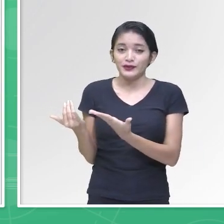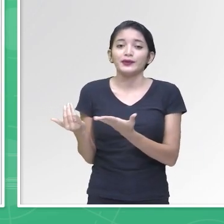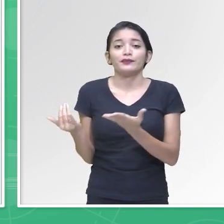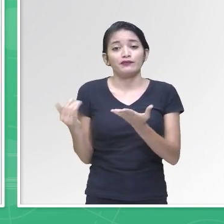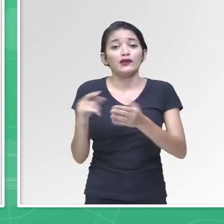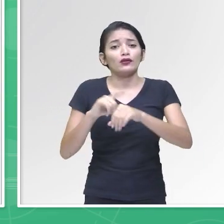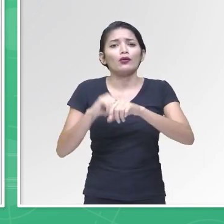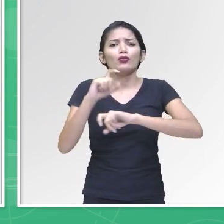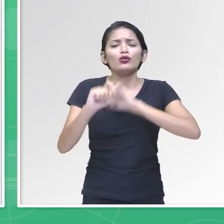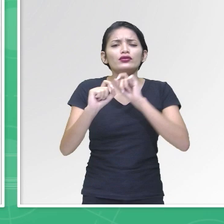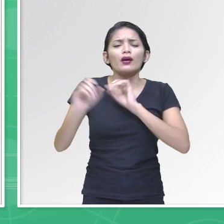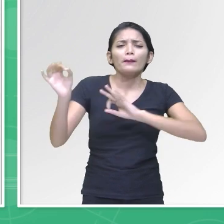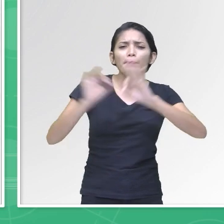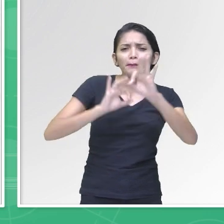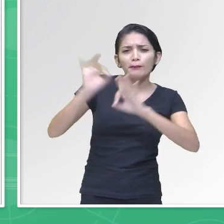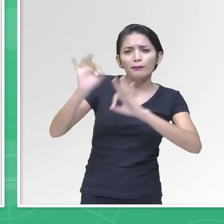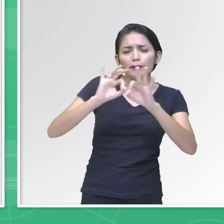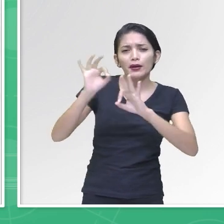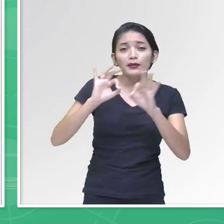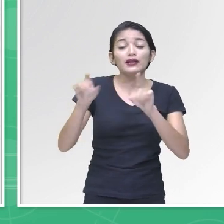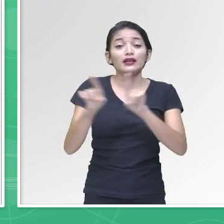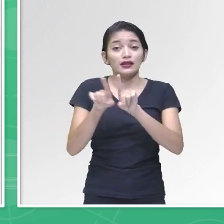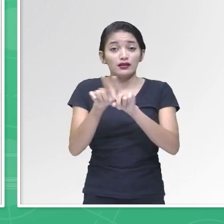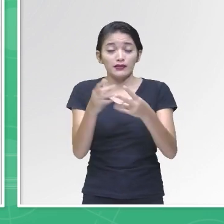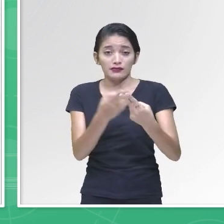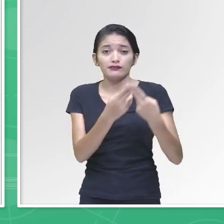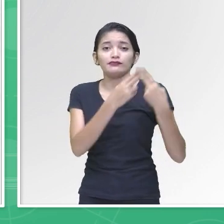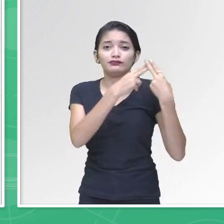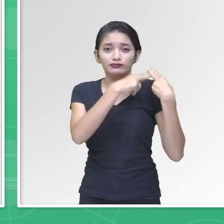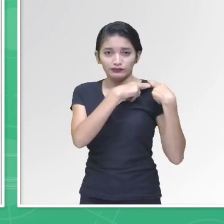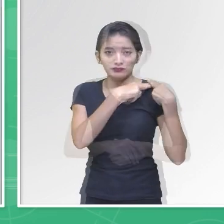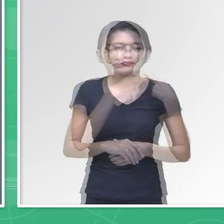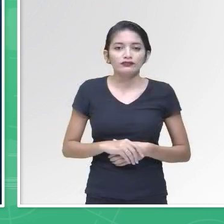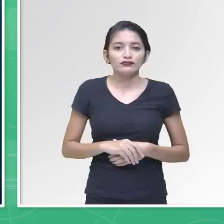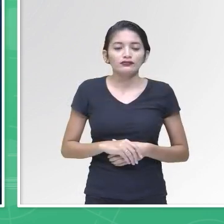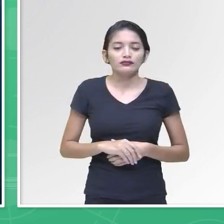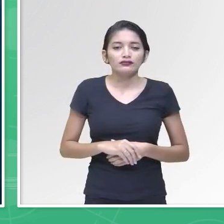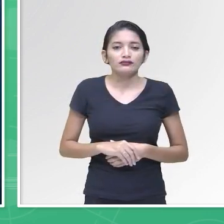de preparação e responsabilidade.